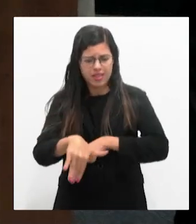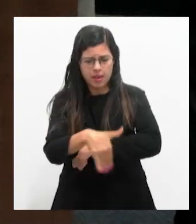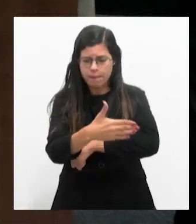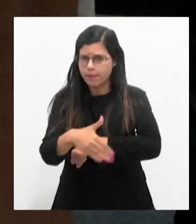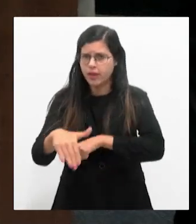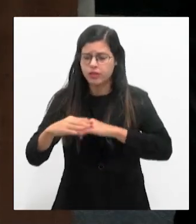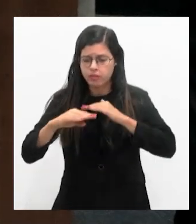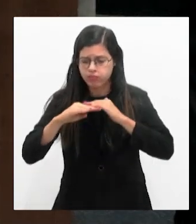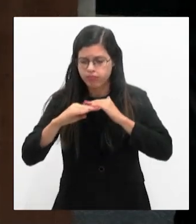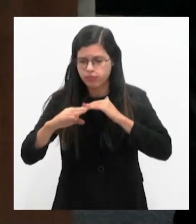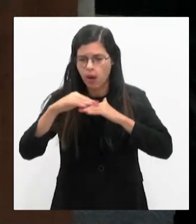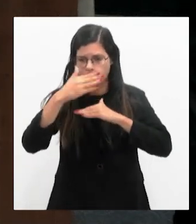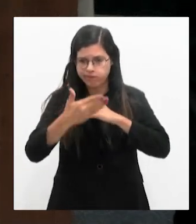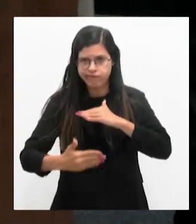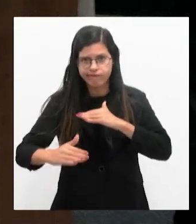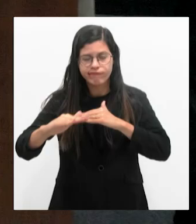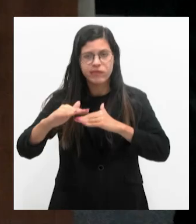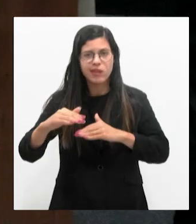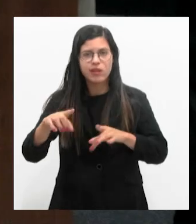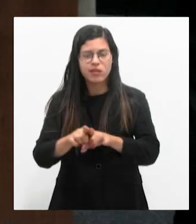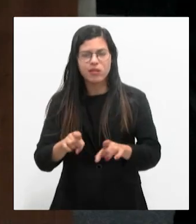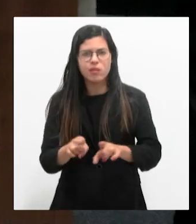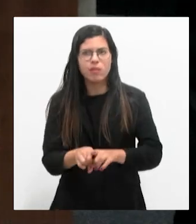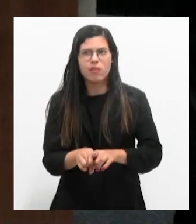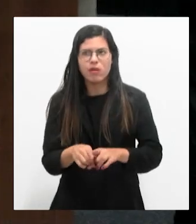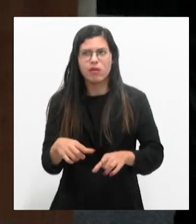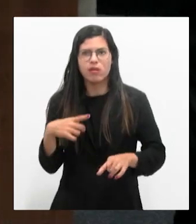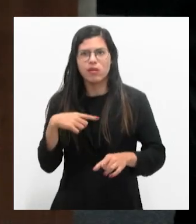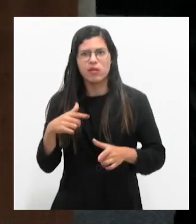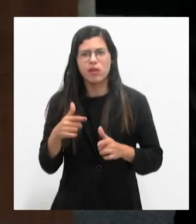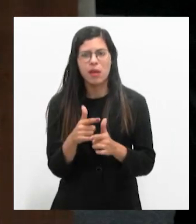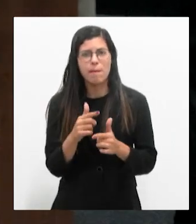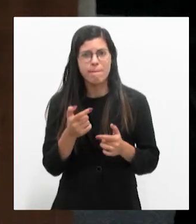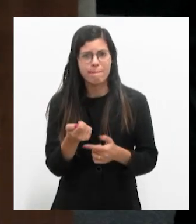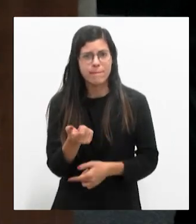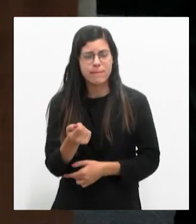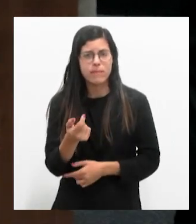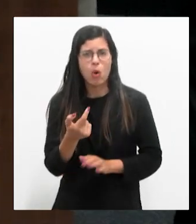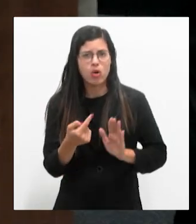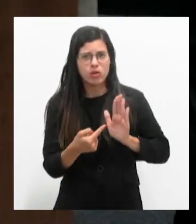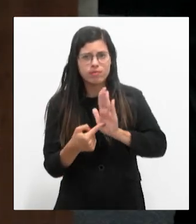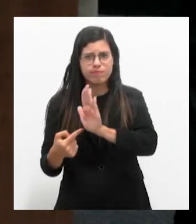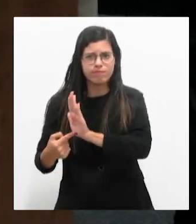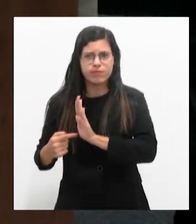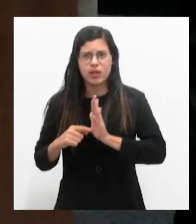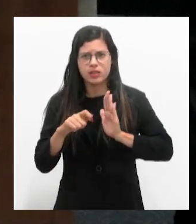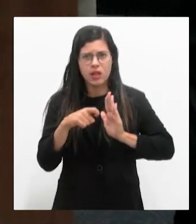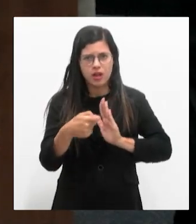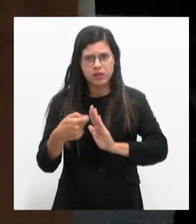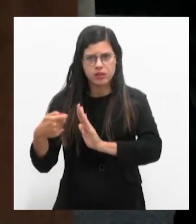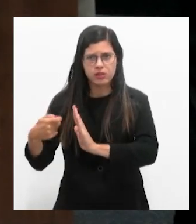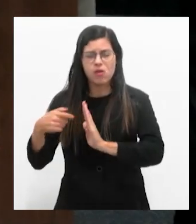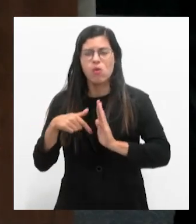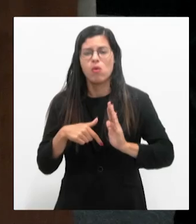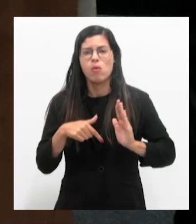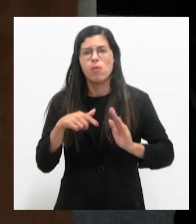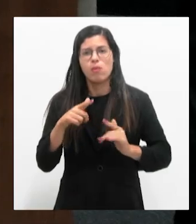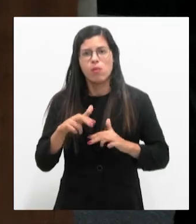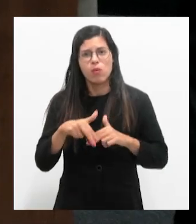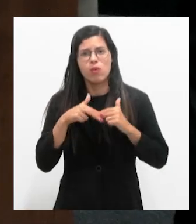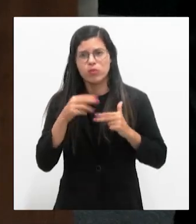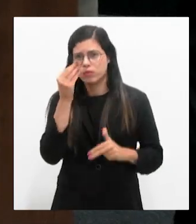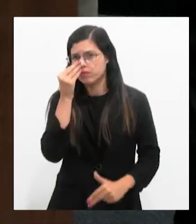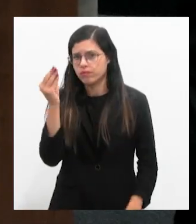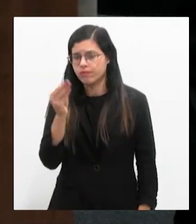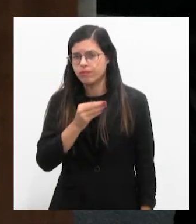com uma sinalização extremamente precária, com total abandono por parte do governo Cláudio Castro. Então, eu